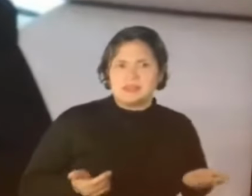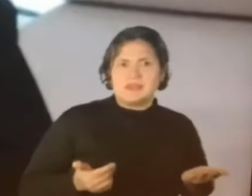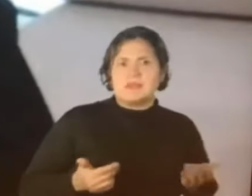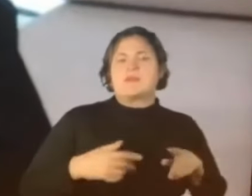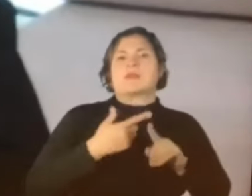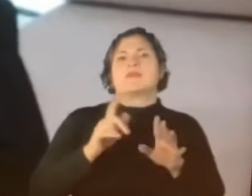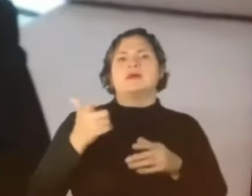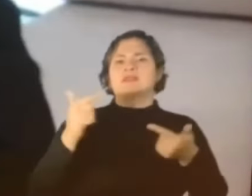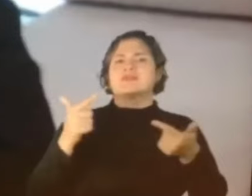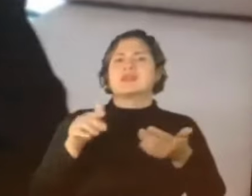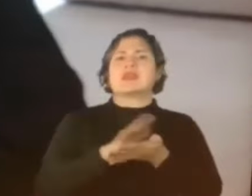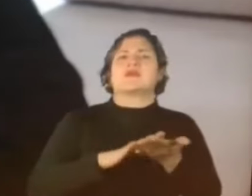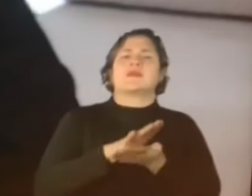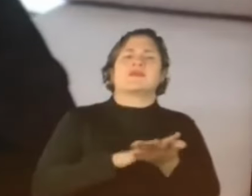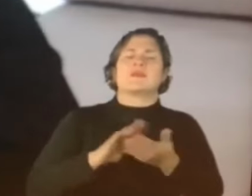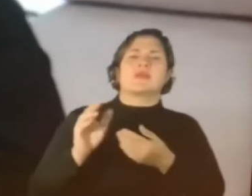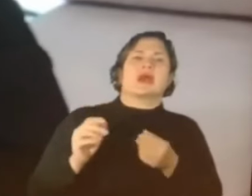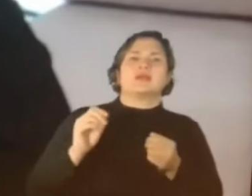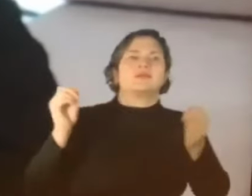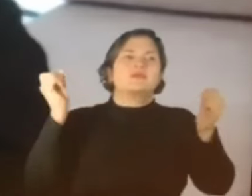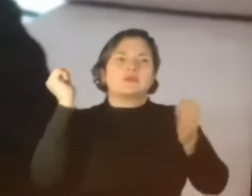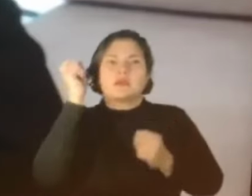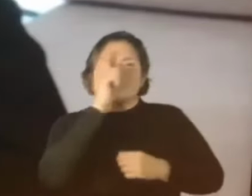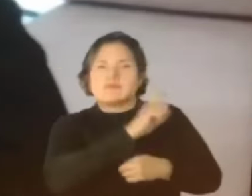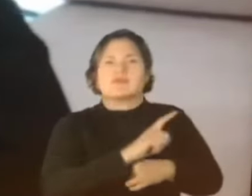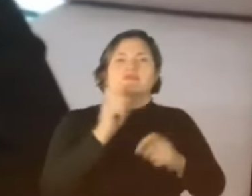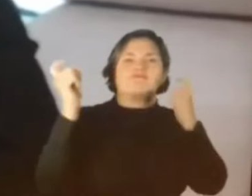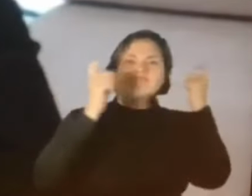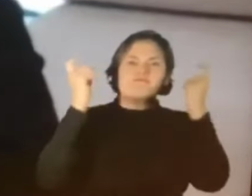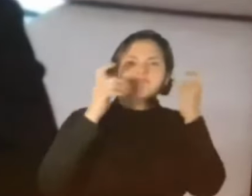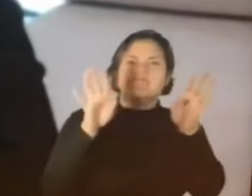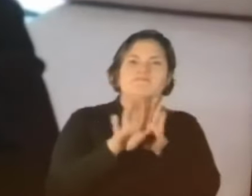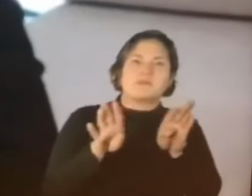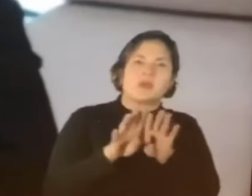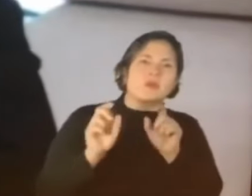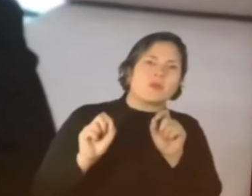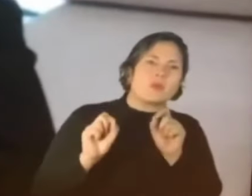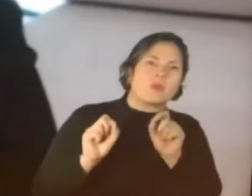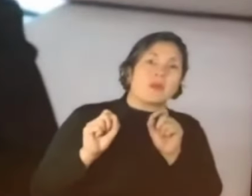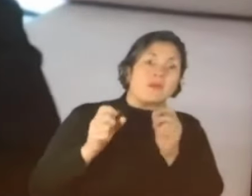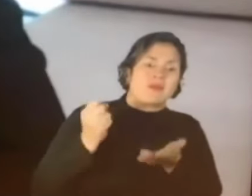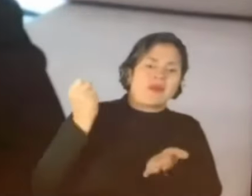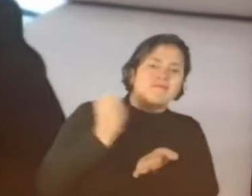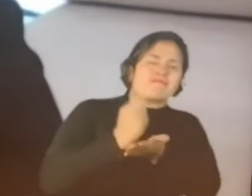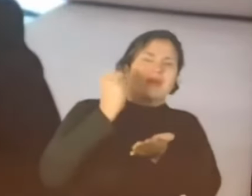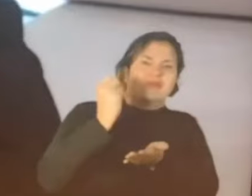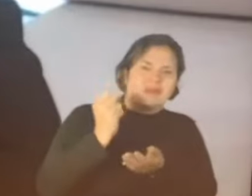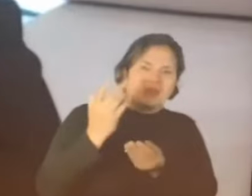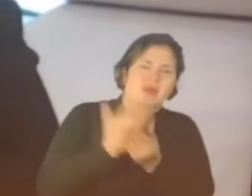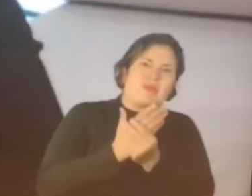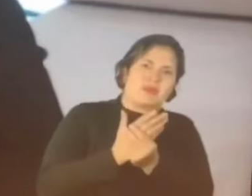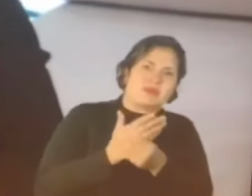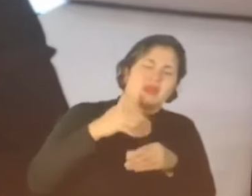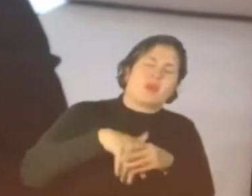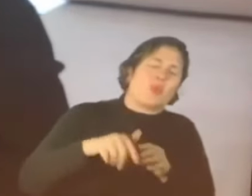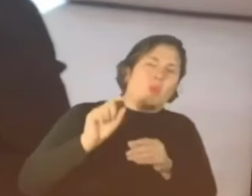um fenômeno bastante preocupante do processo eleitoral. Qual era a marca do processo eleitoral, das ações eleitorais?